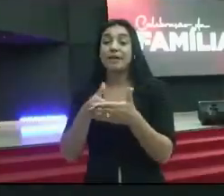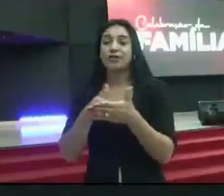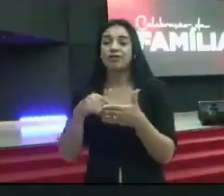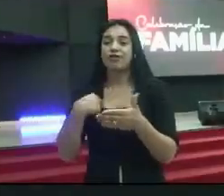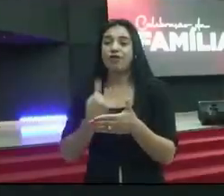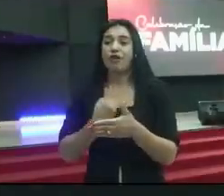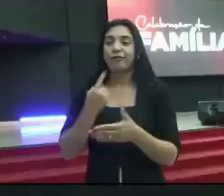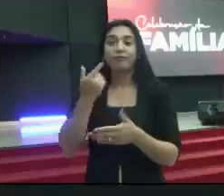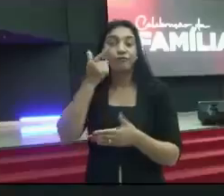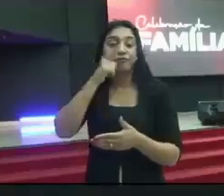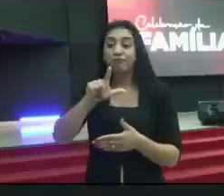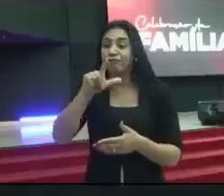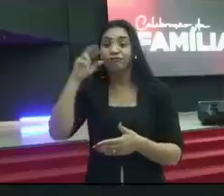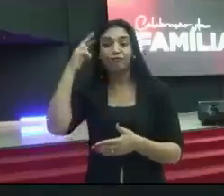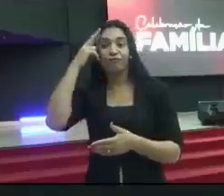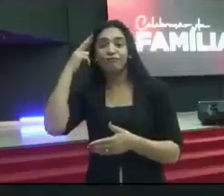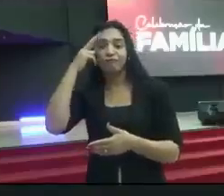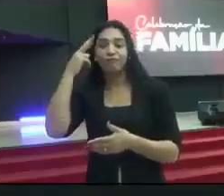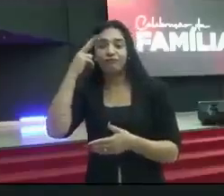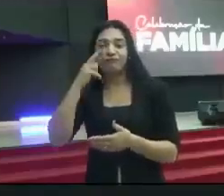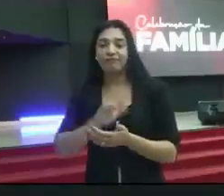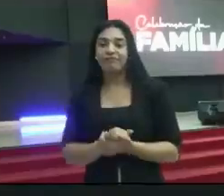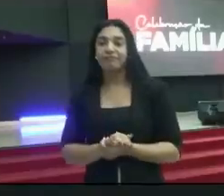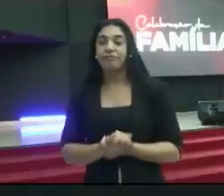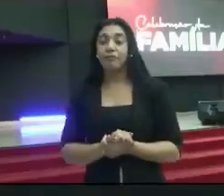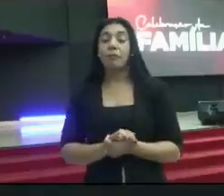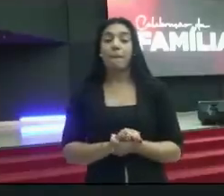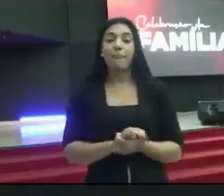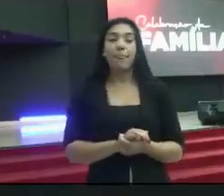livro de Ruth não tem mar aberto.